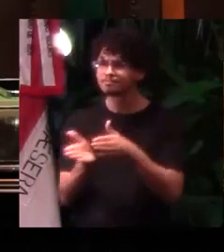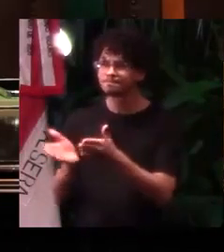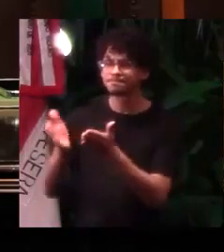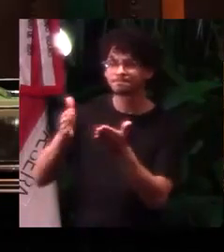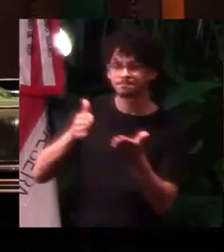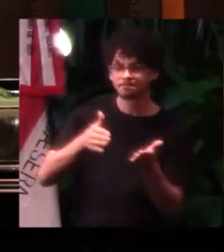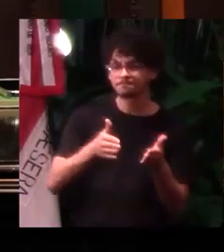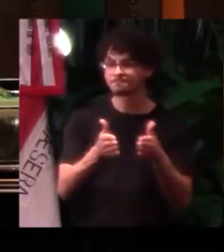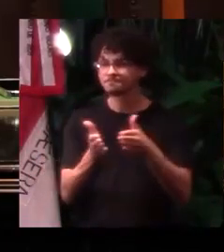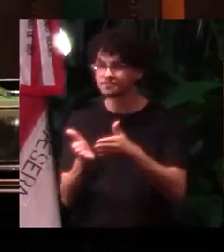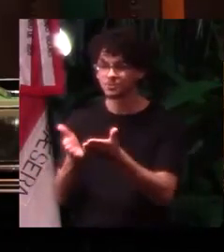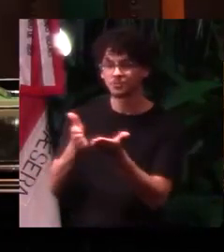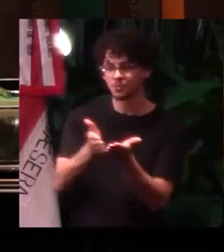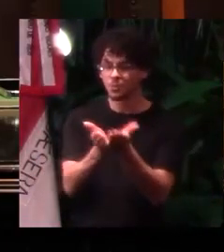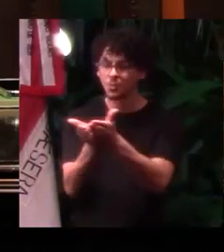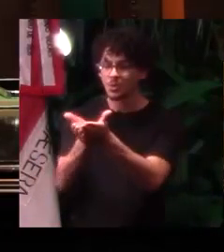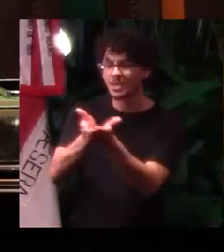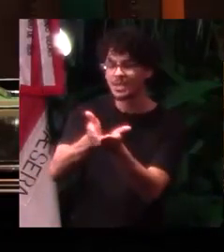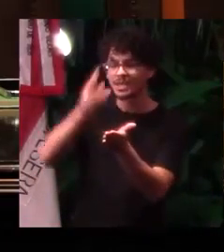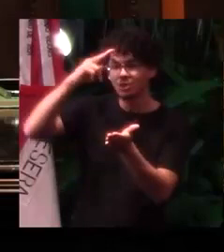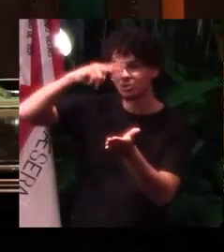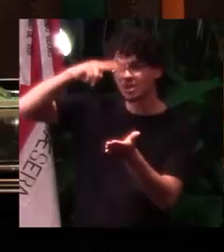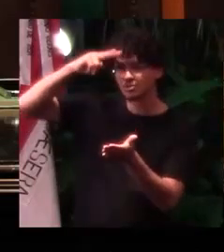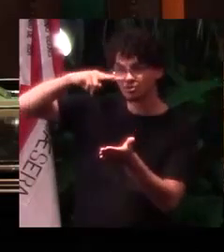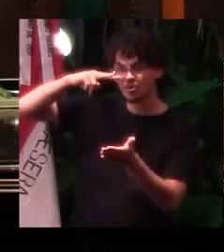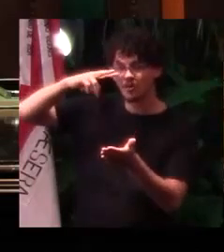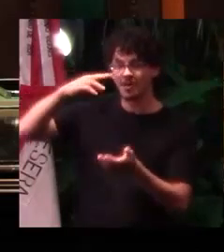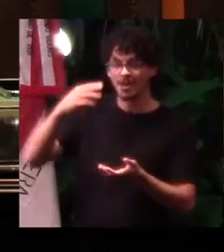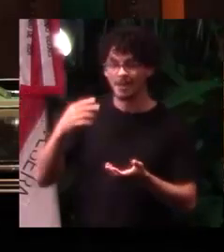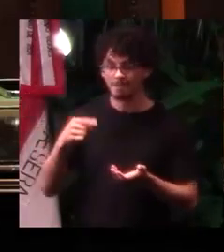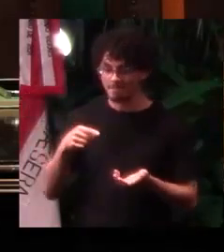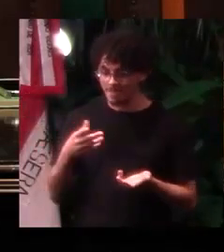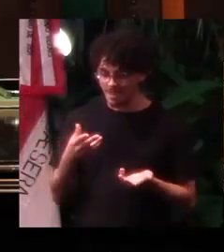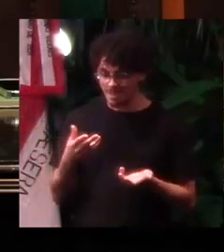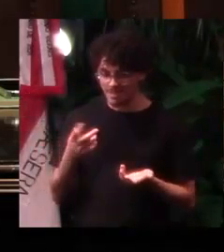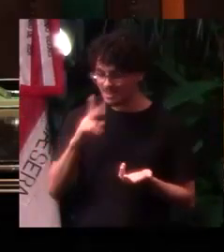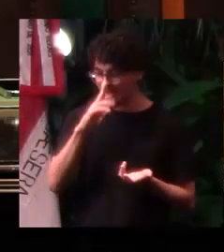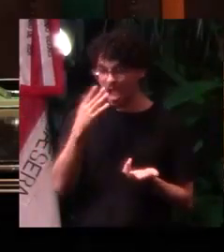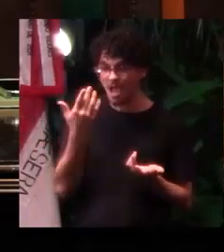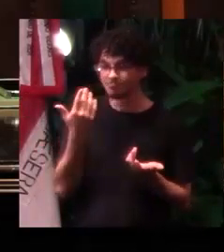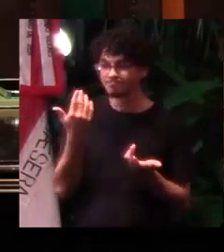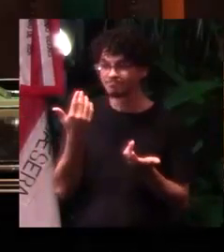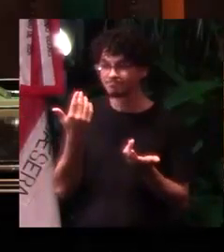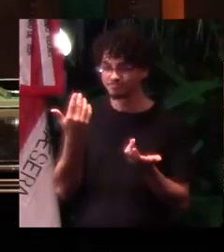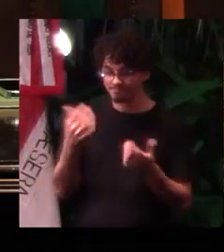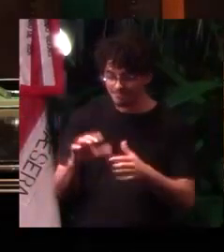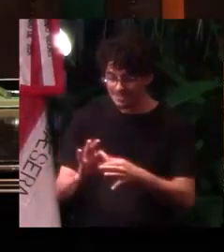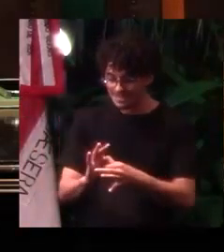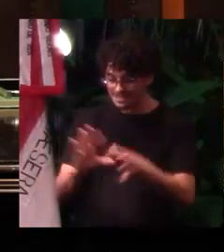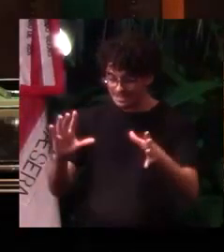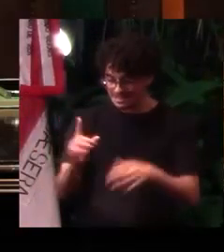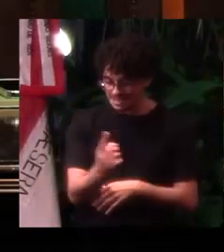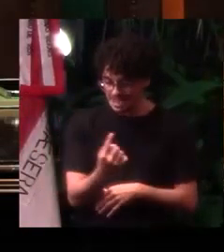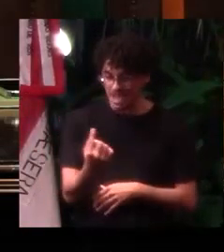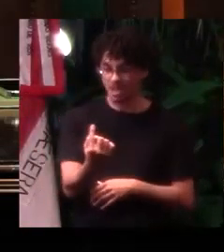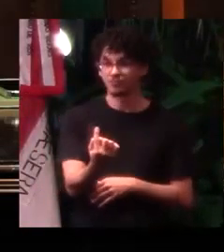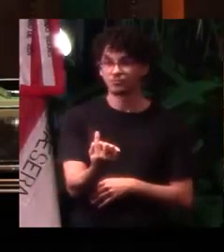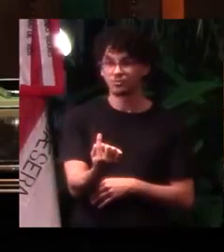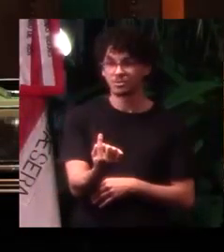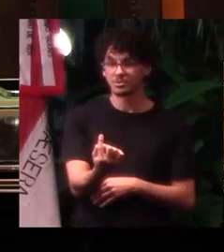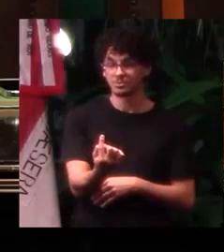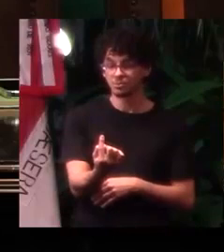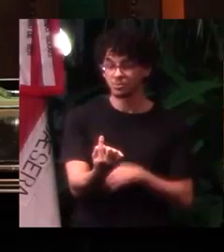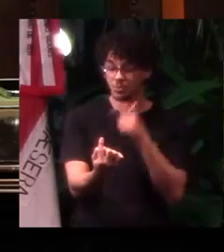historicidade. Né? Ele está totalmente lançado nele. Né? Ele